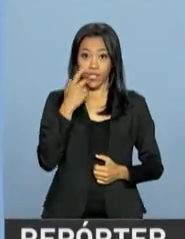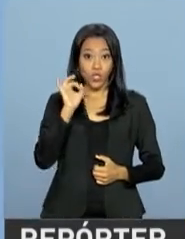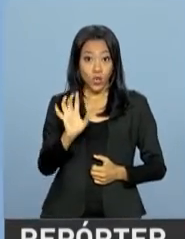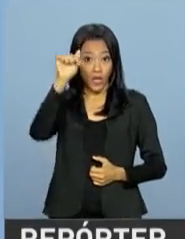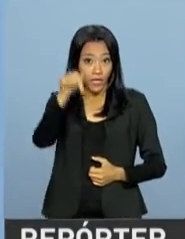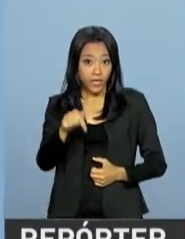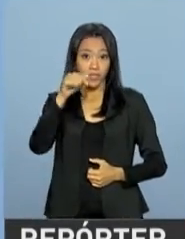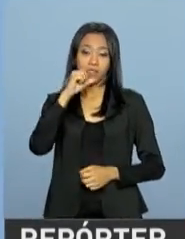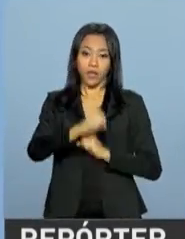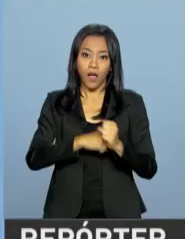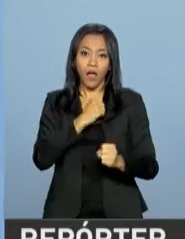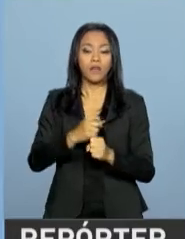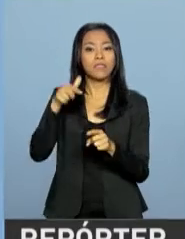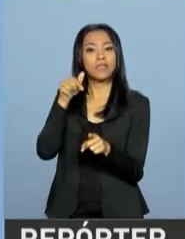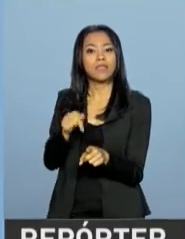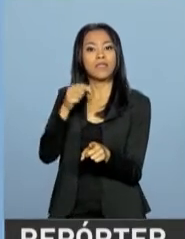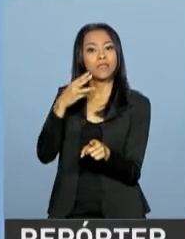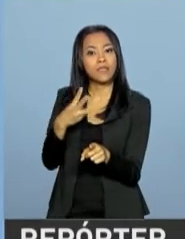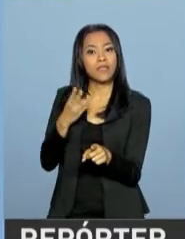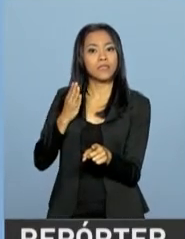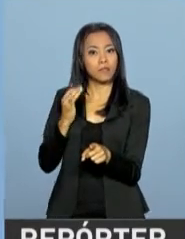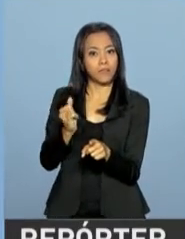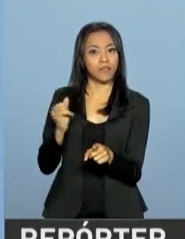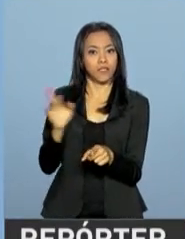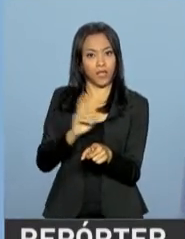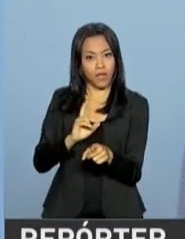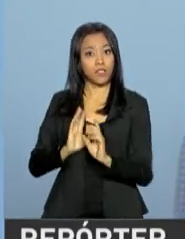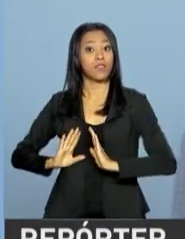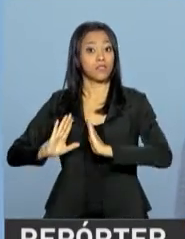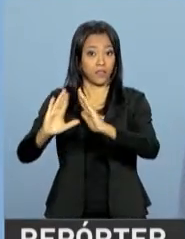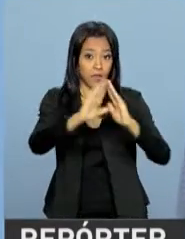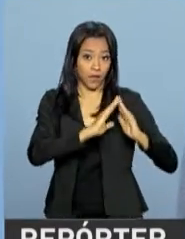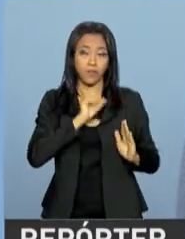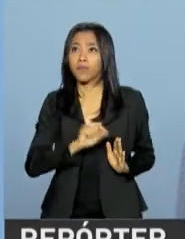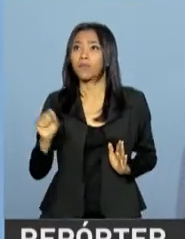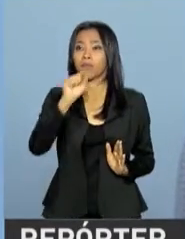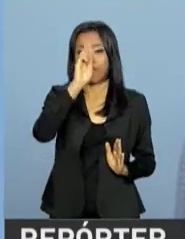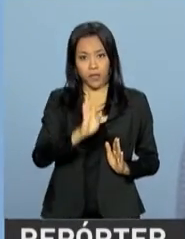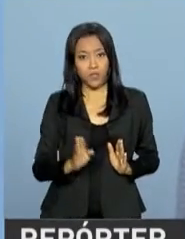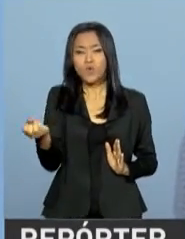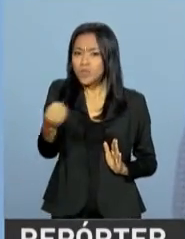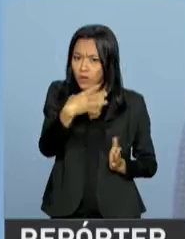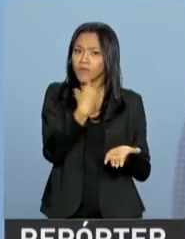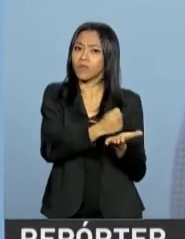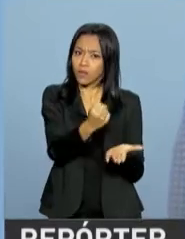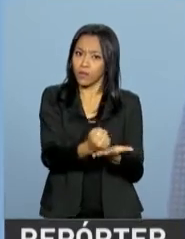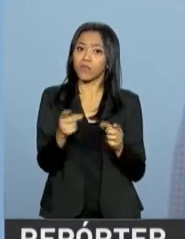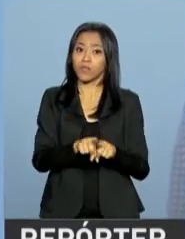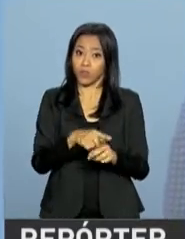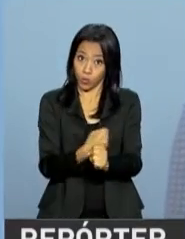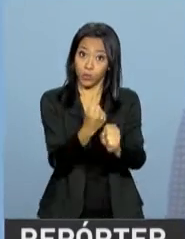hoje 73 bilhões de reais para moradia em todo o brasil para novas contratações para que a gente